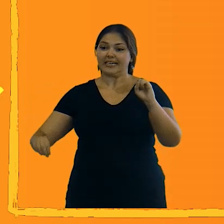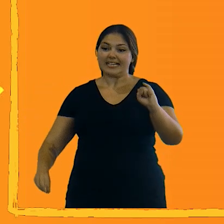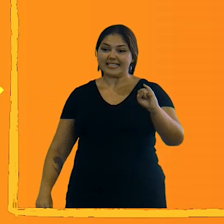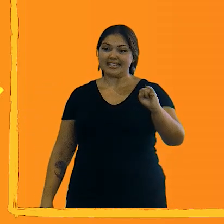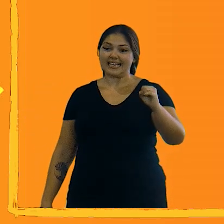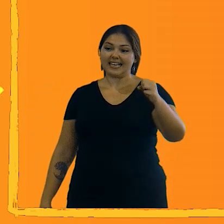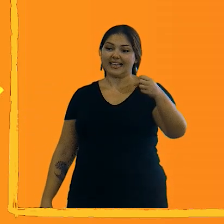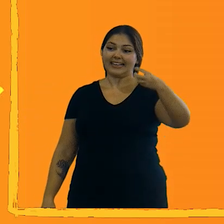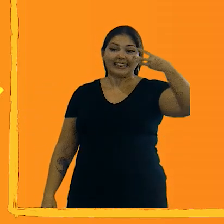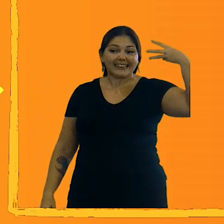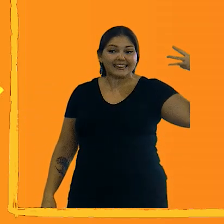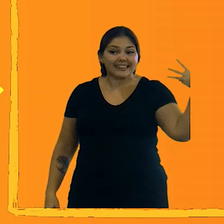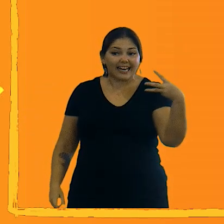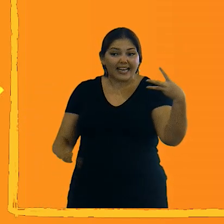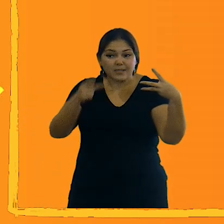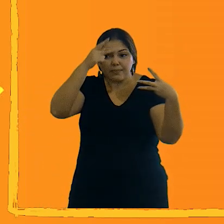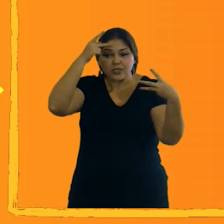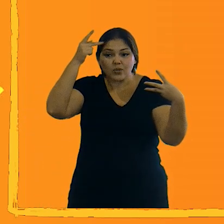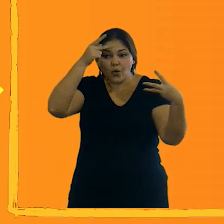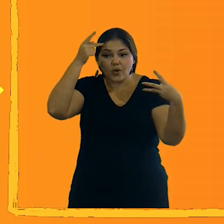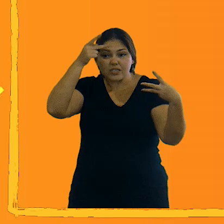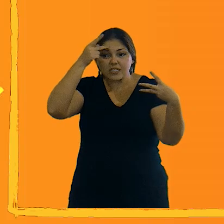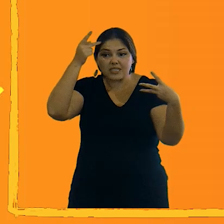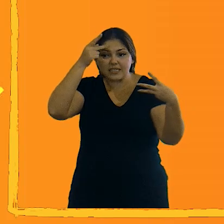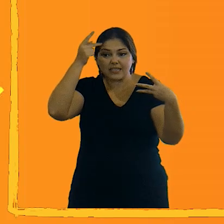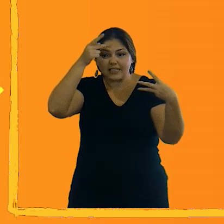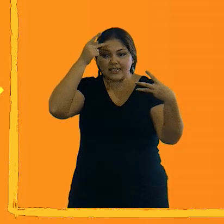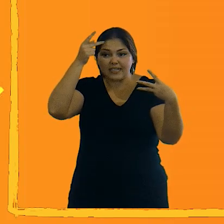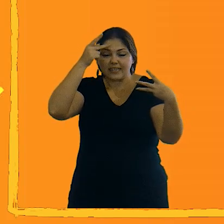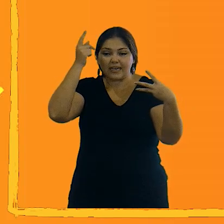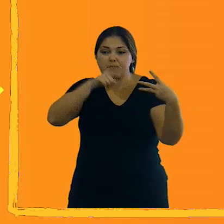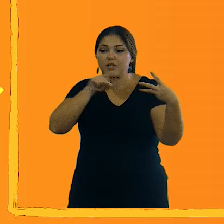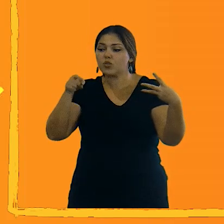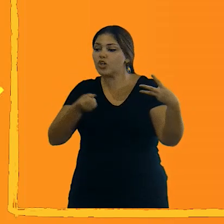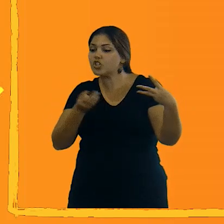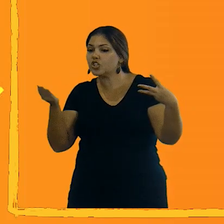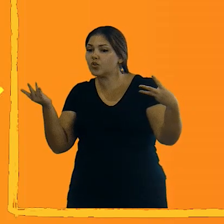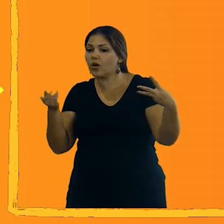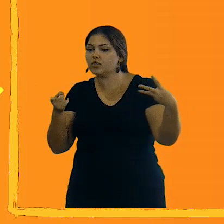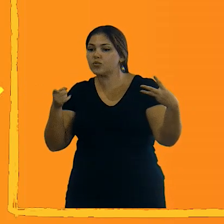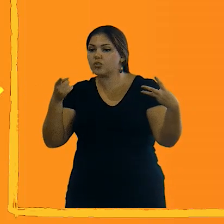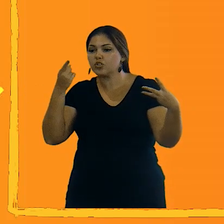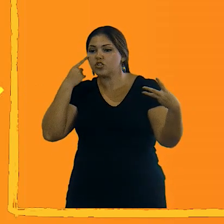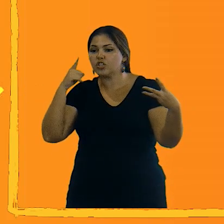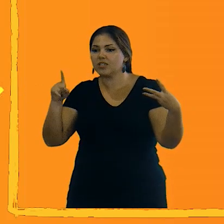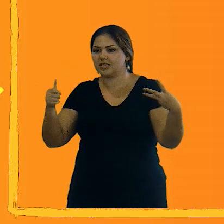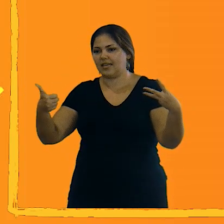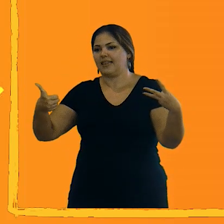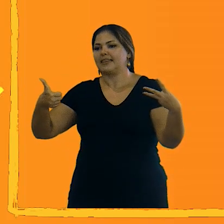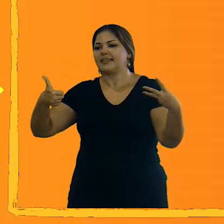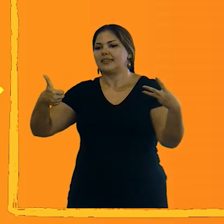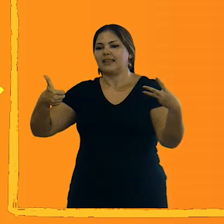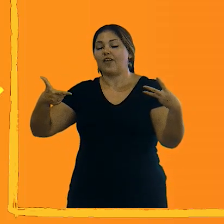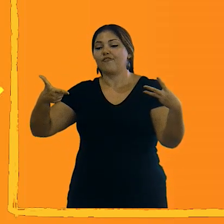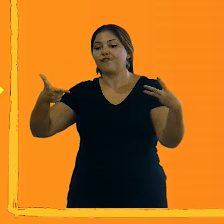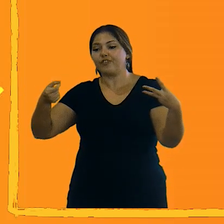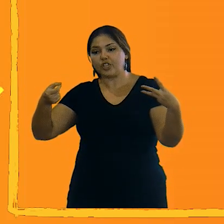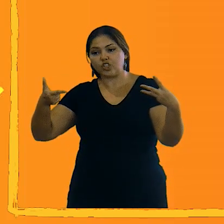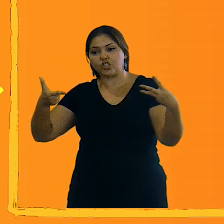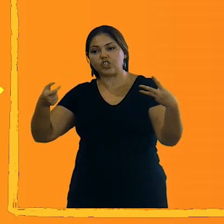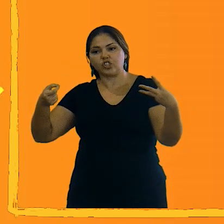três pintores quanto é que vai ser 10 dias Ô melor 20 dias